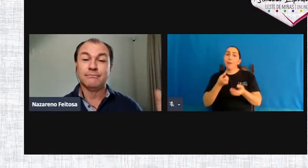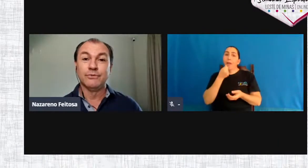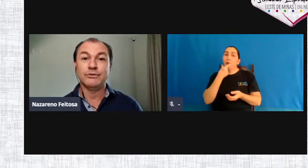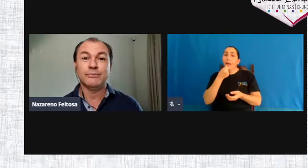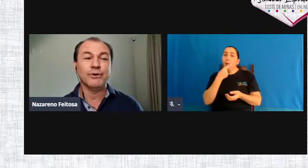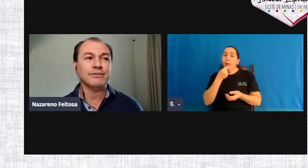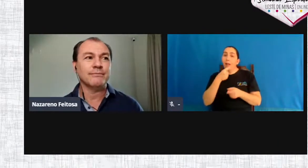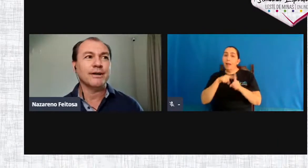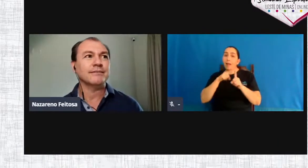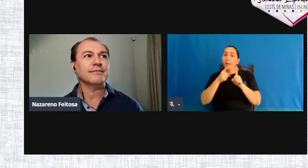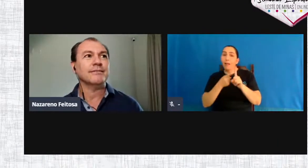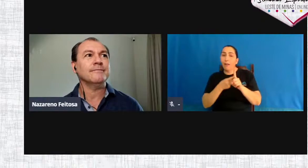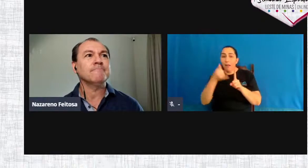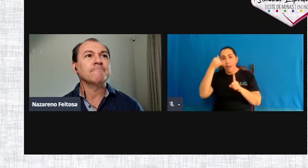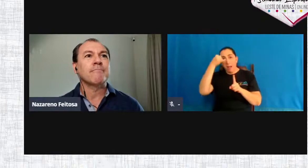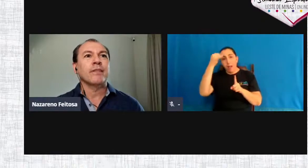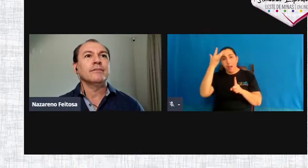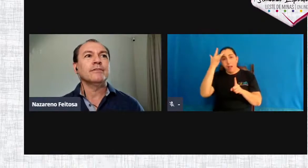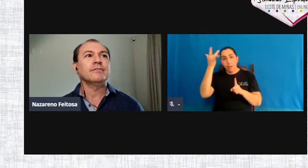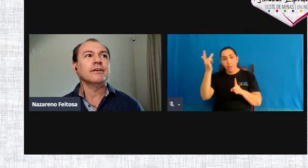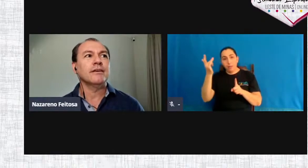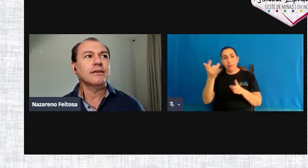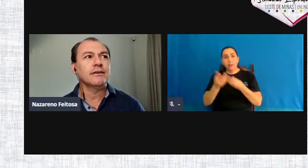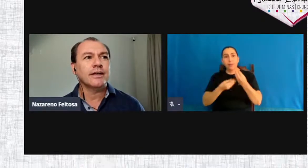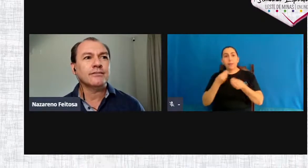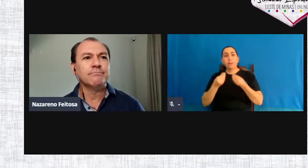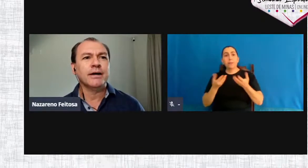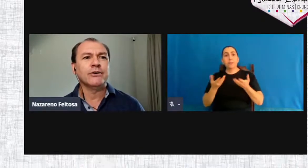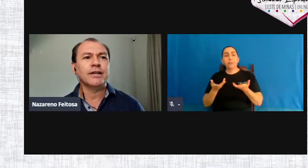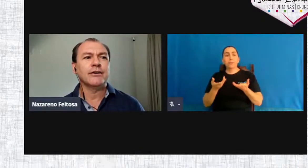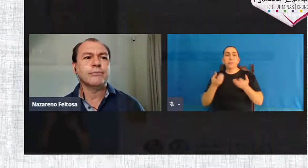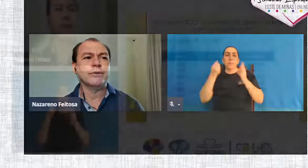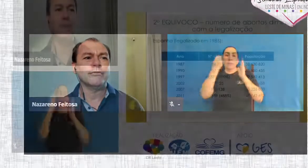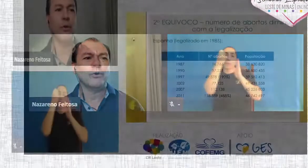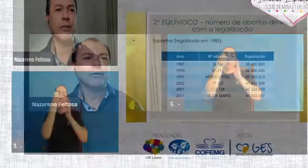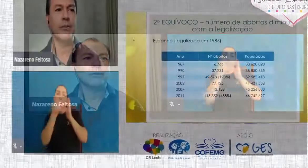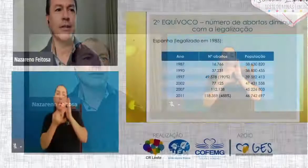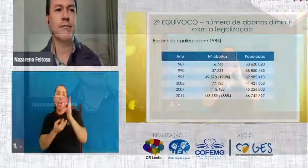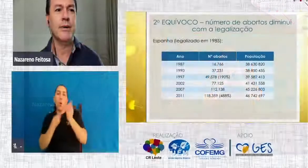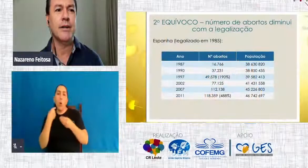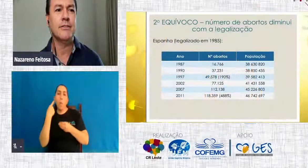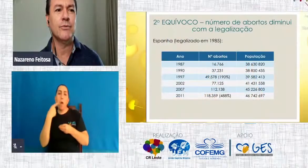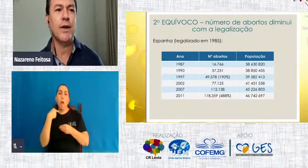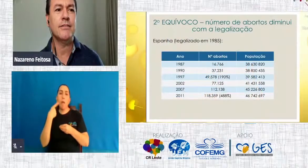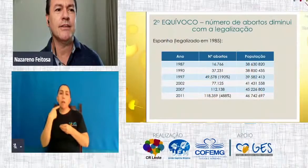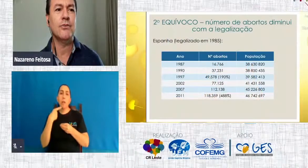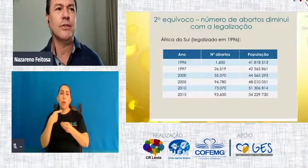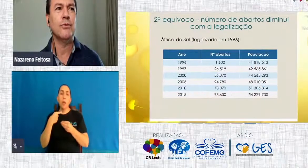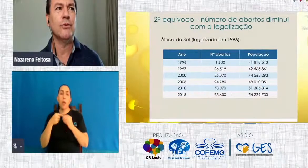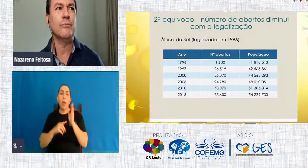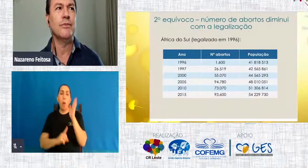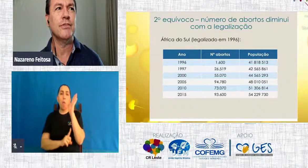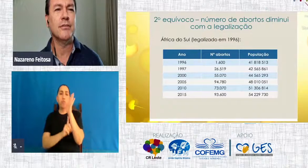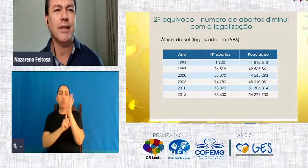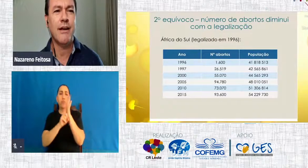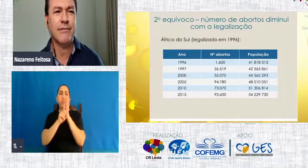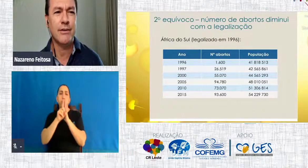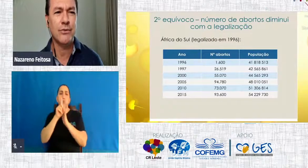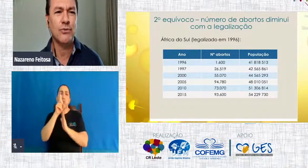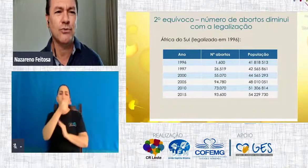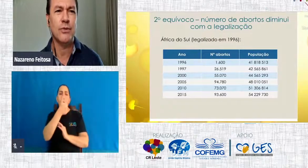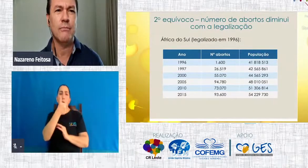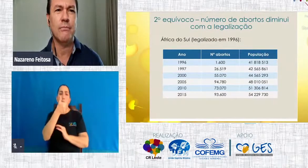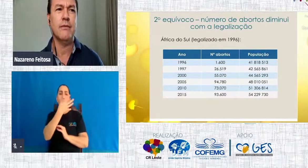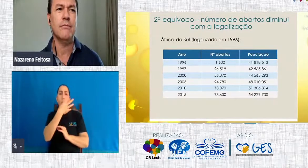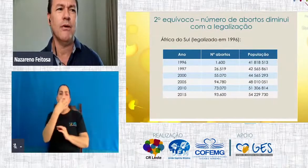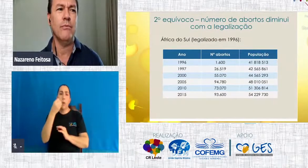muitos milhões a mais. Dizer que na Espanha, olha aqui como é que foi o aumento na Espanha, de 488% na